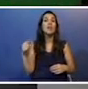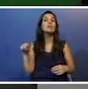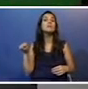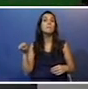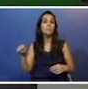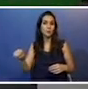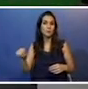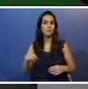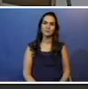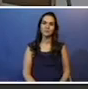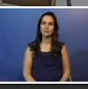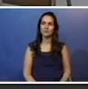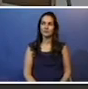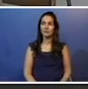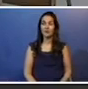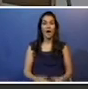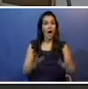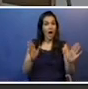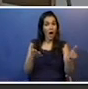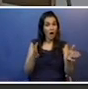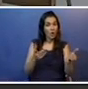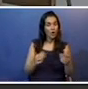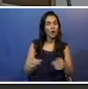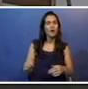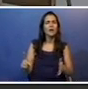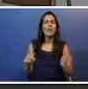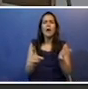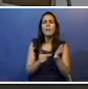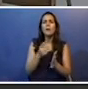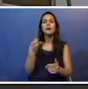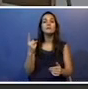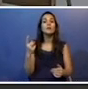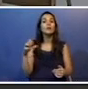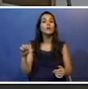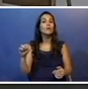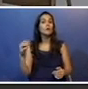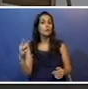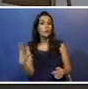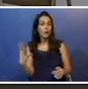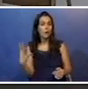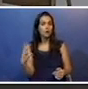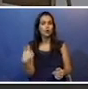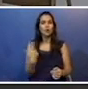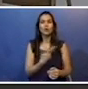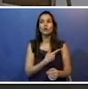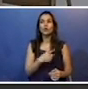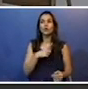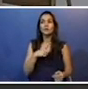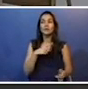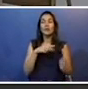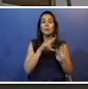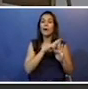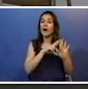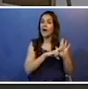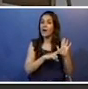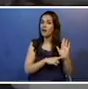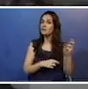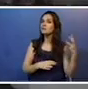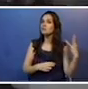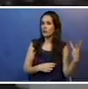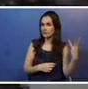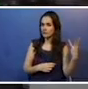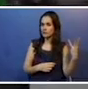3000, certo? Agora, lá na página 194, nós temos a regrinha de número